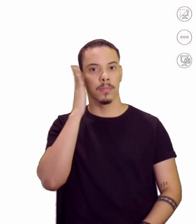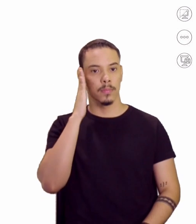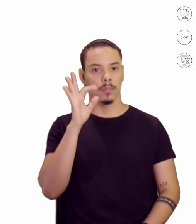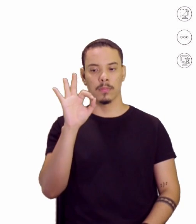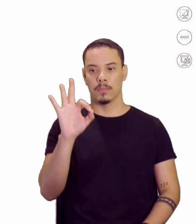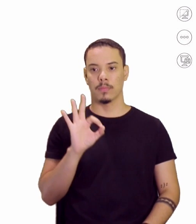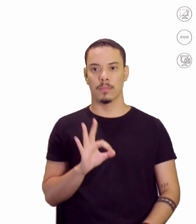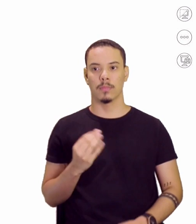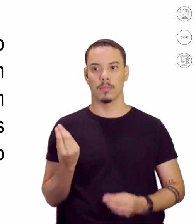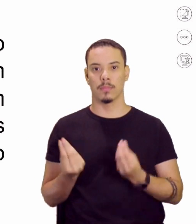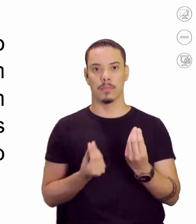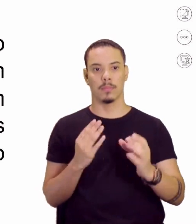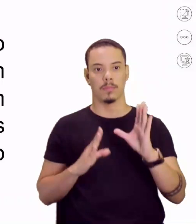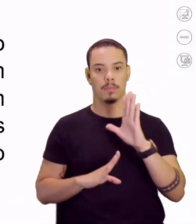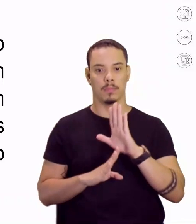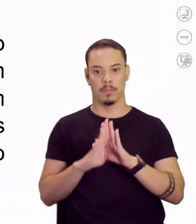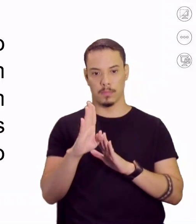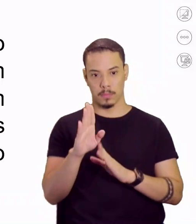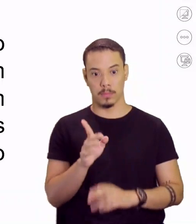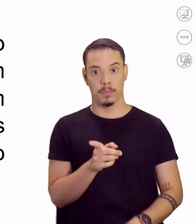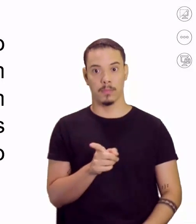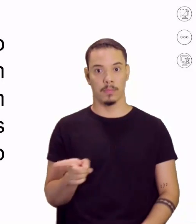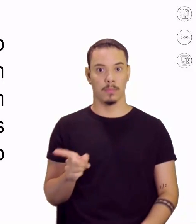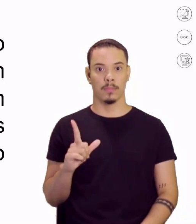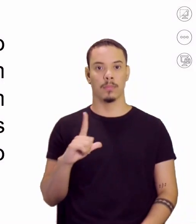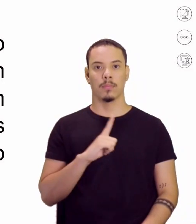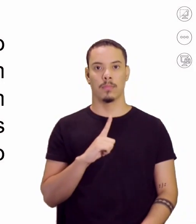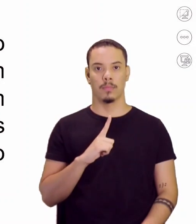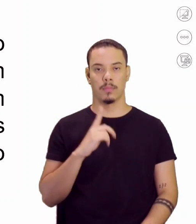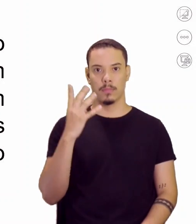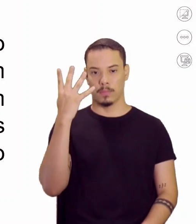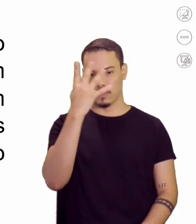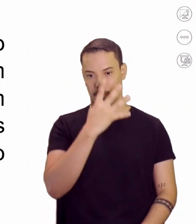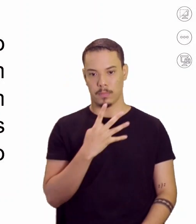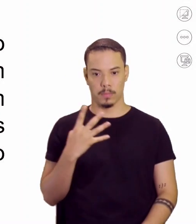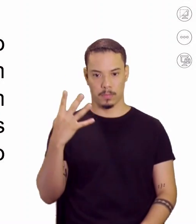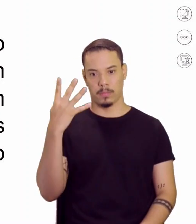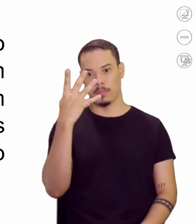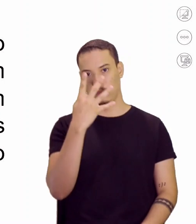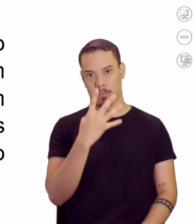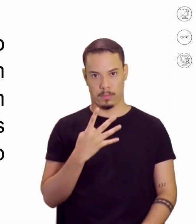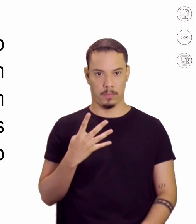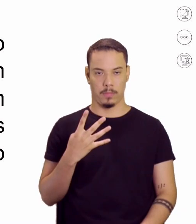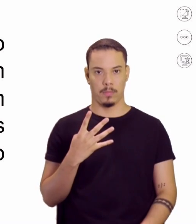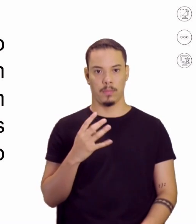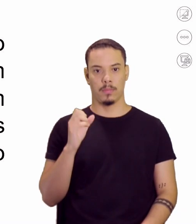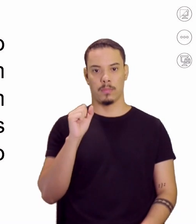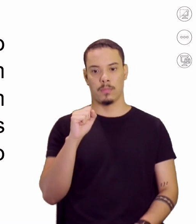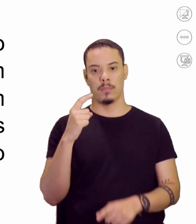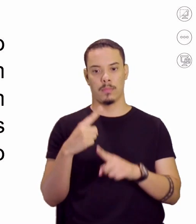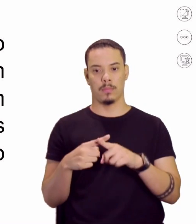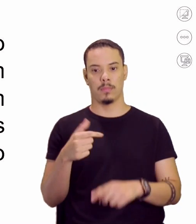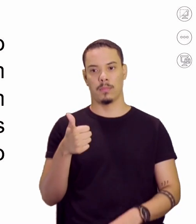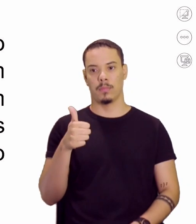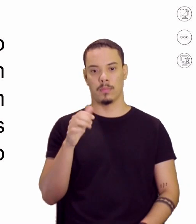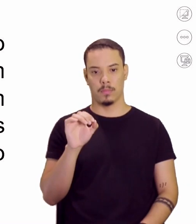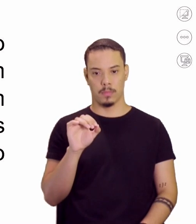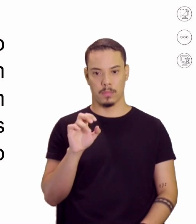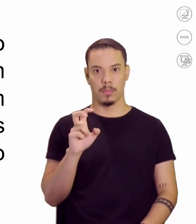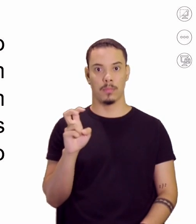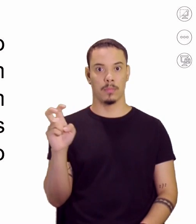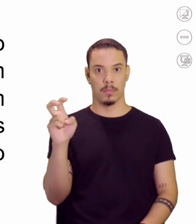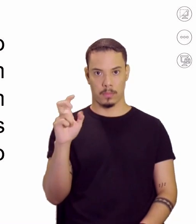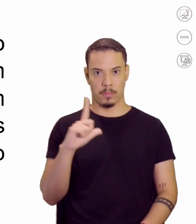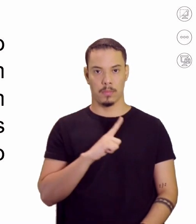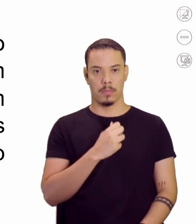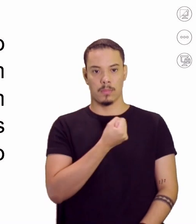taxa de crescimento. Aqui, nós temos de 4 horas, né, Décio? Nós temos essa taxa aí de 4 horas, nós temos